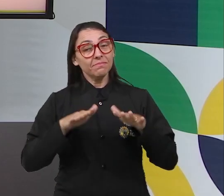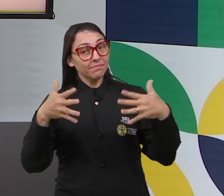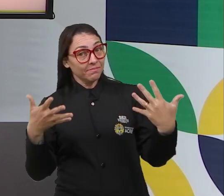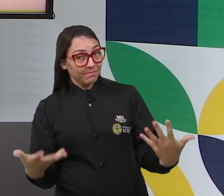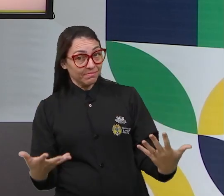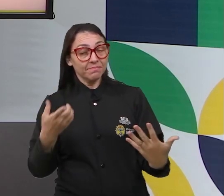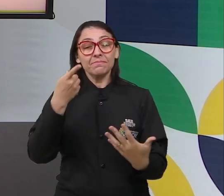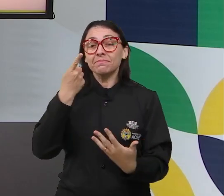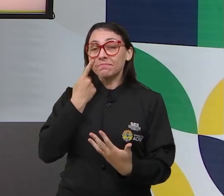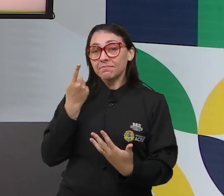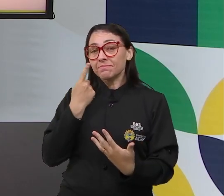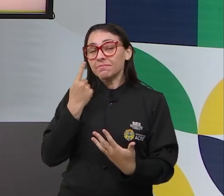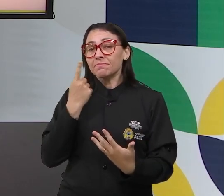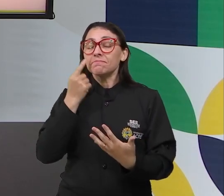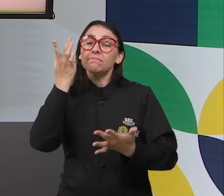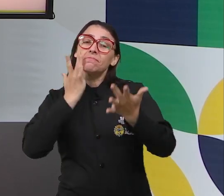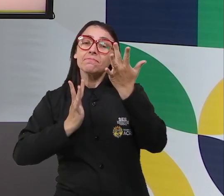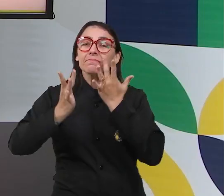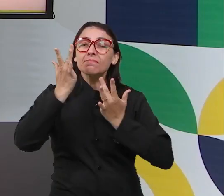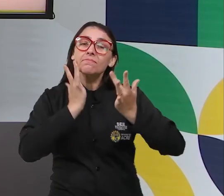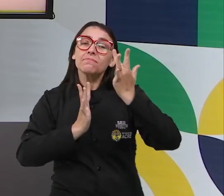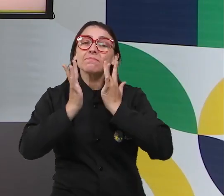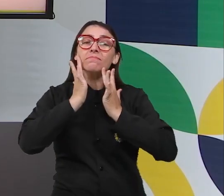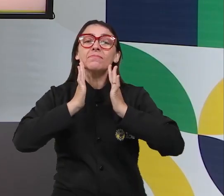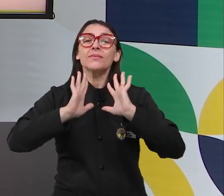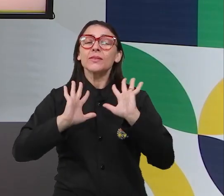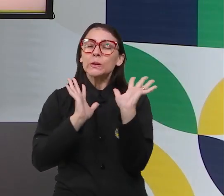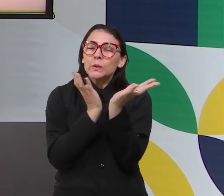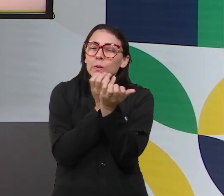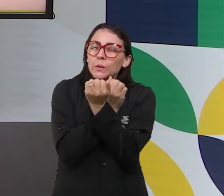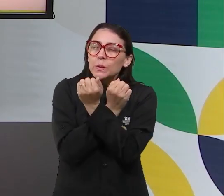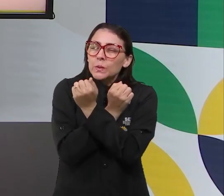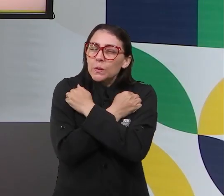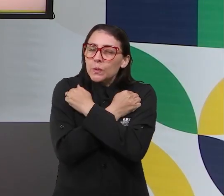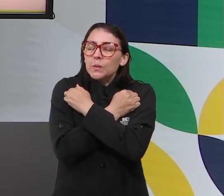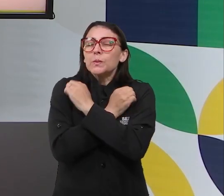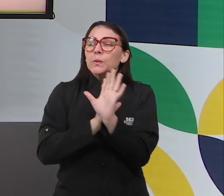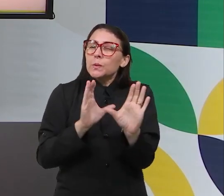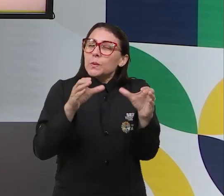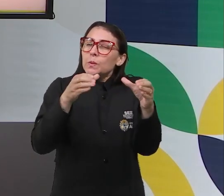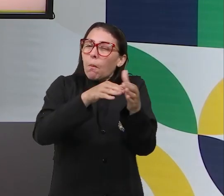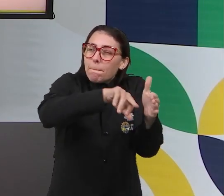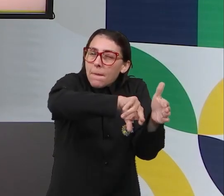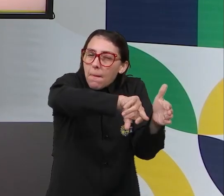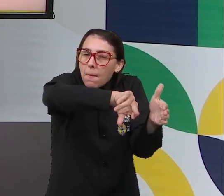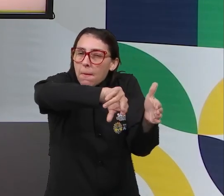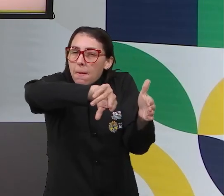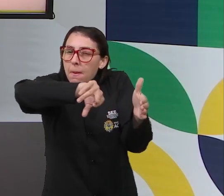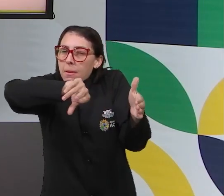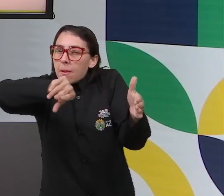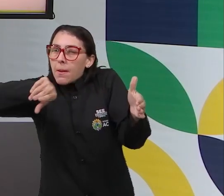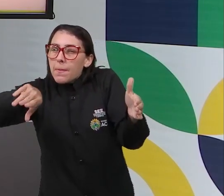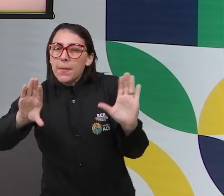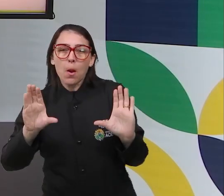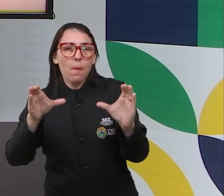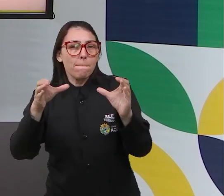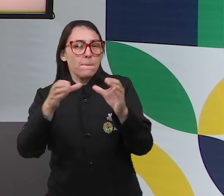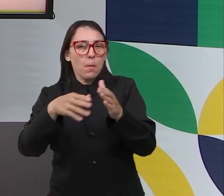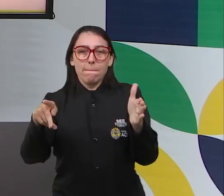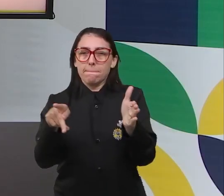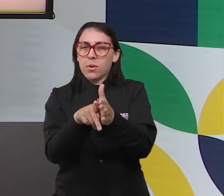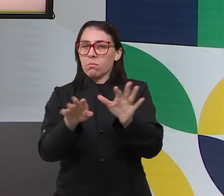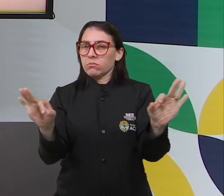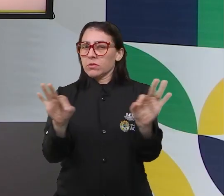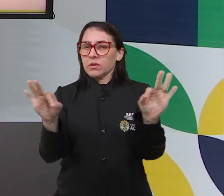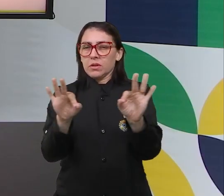Então, nós observamos aí que o teatro do oprimido, ele abraça, né, essas camadas diversas aí. Não é um público específico, não